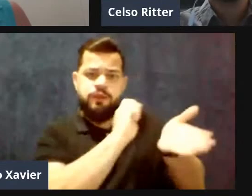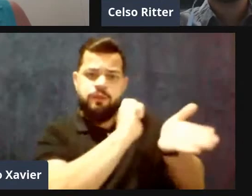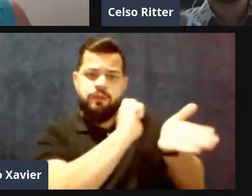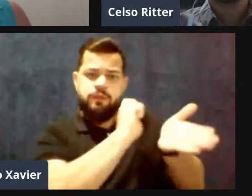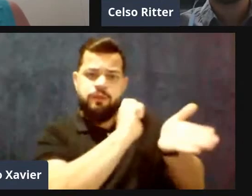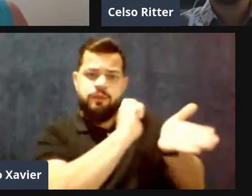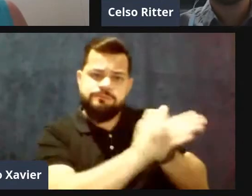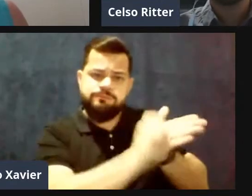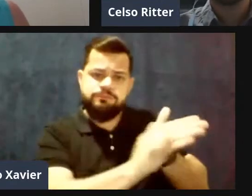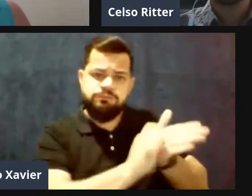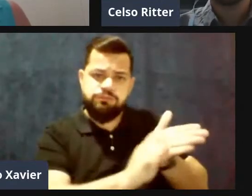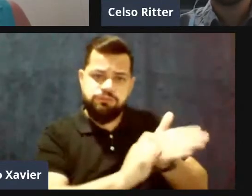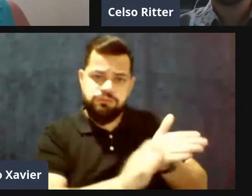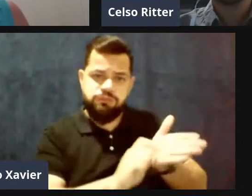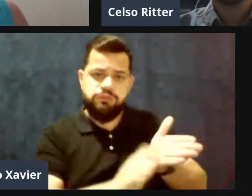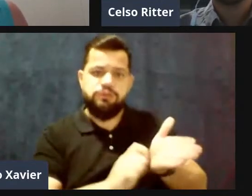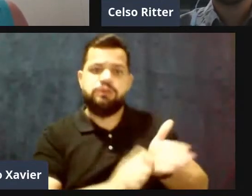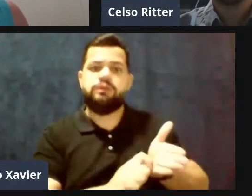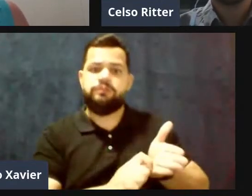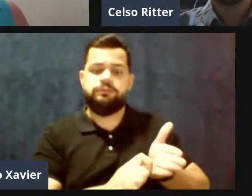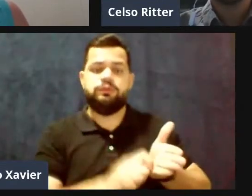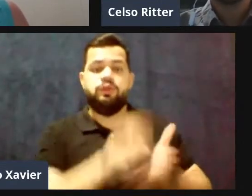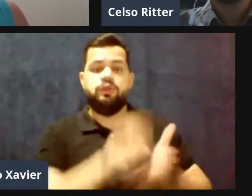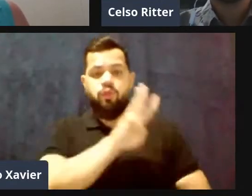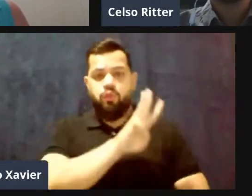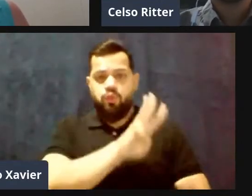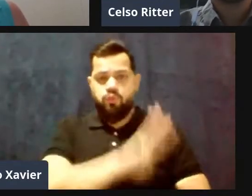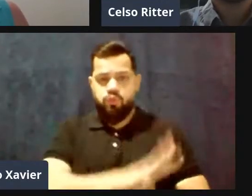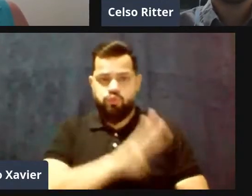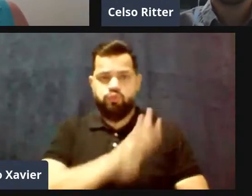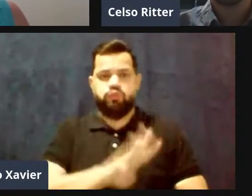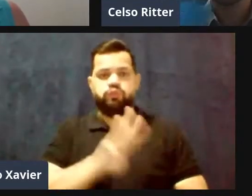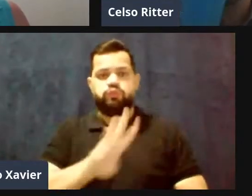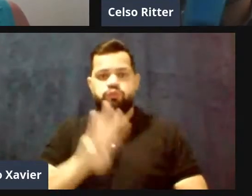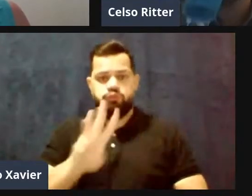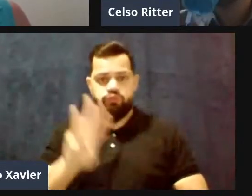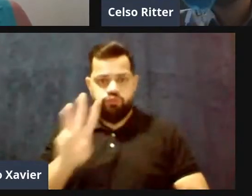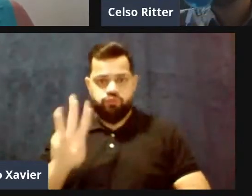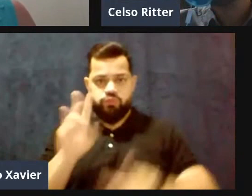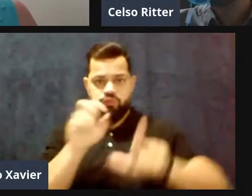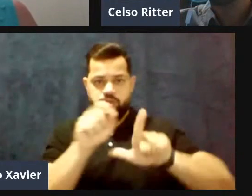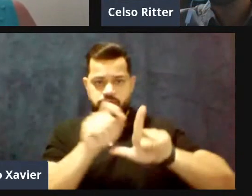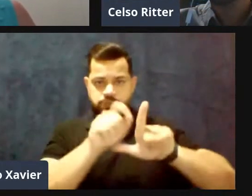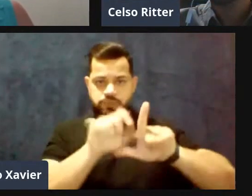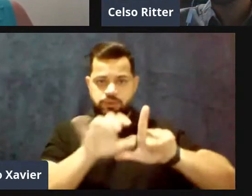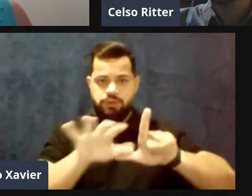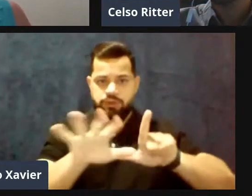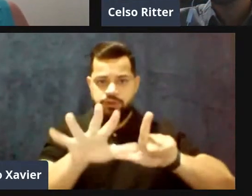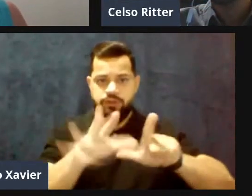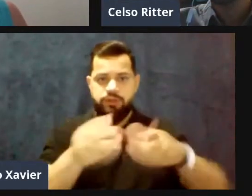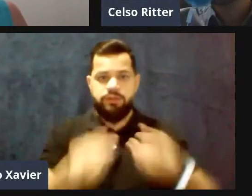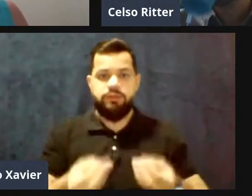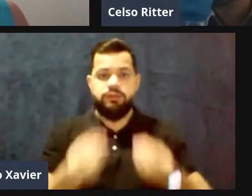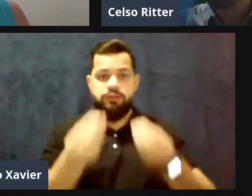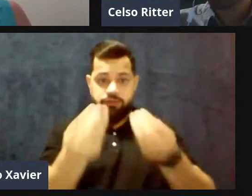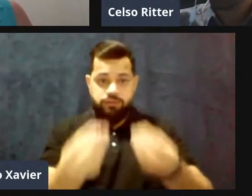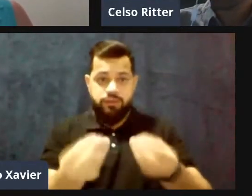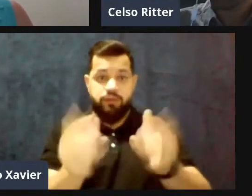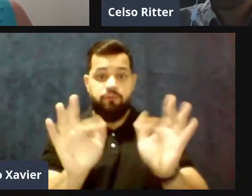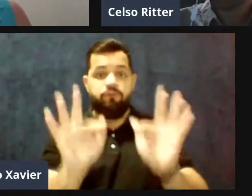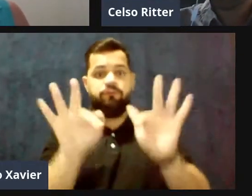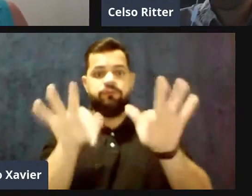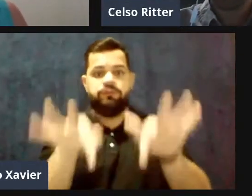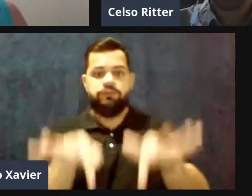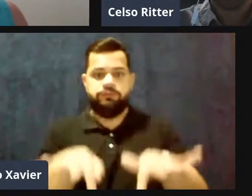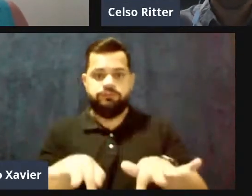Forms, cujo link será disponibilizado no chat no final da palestra.